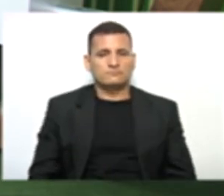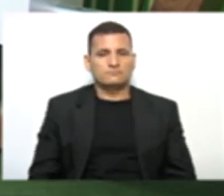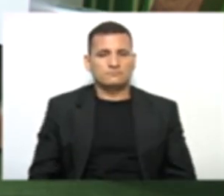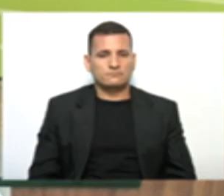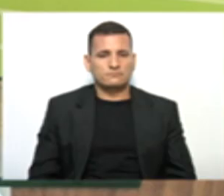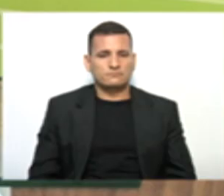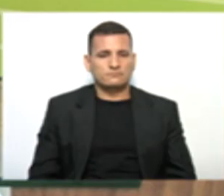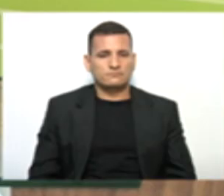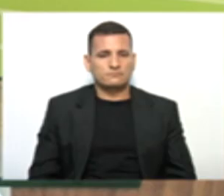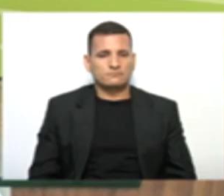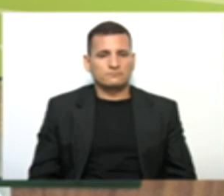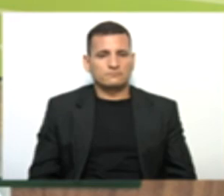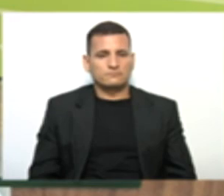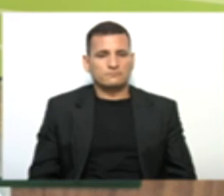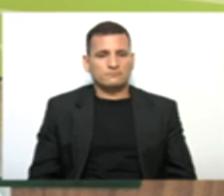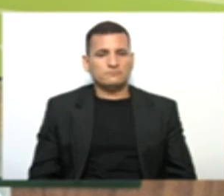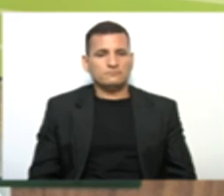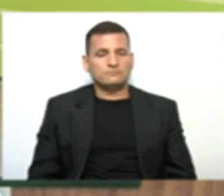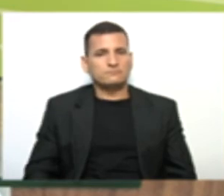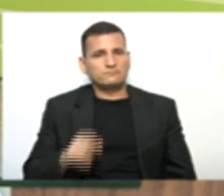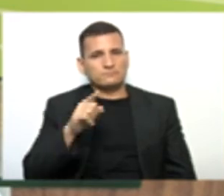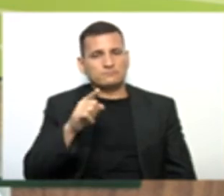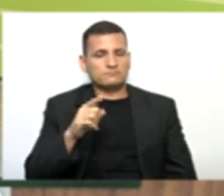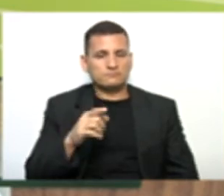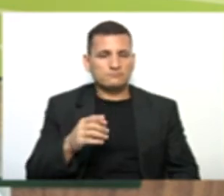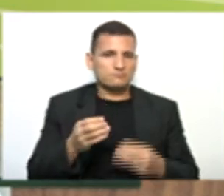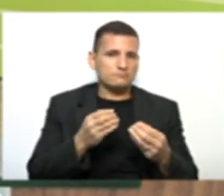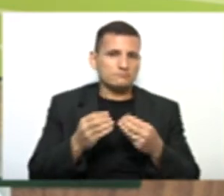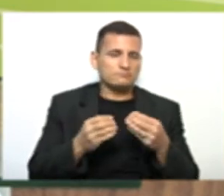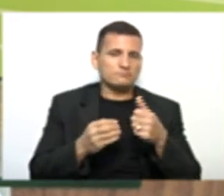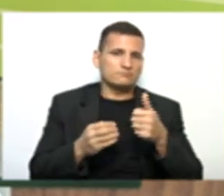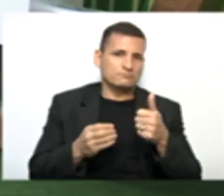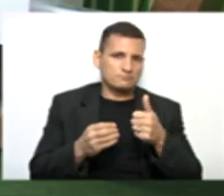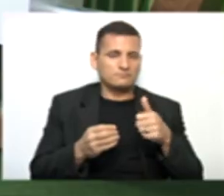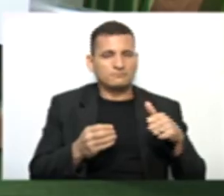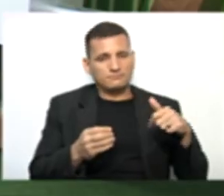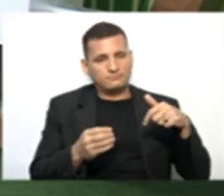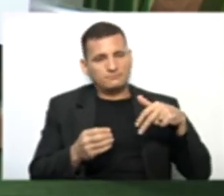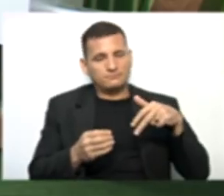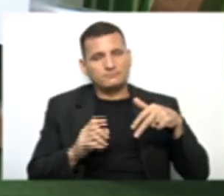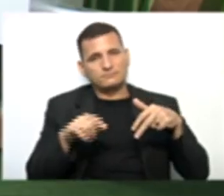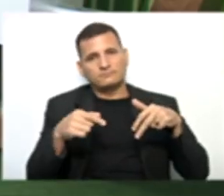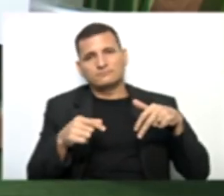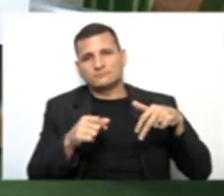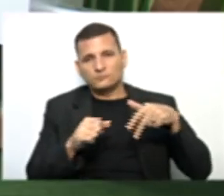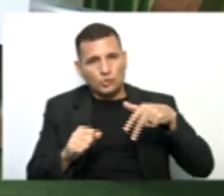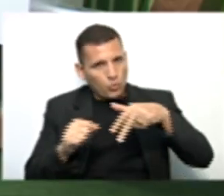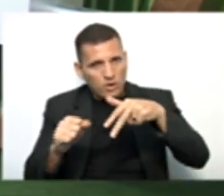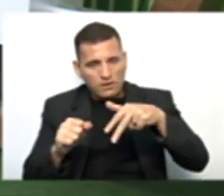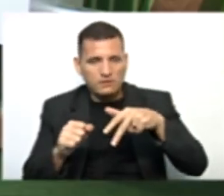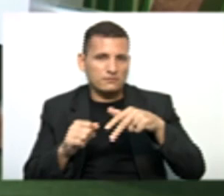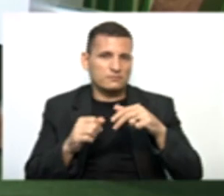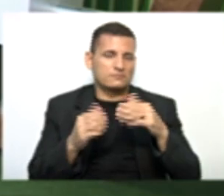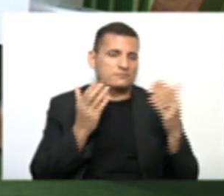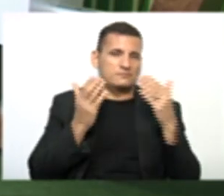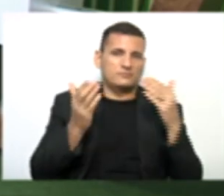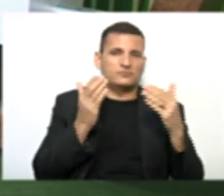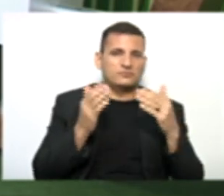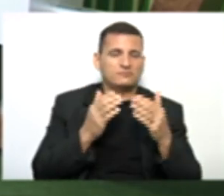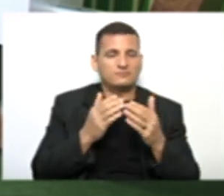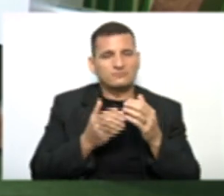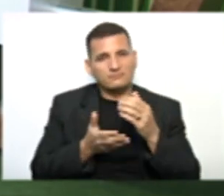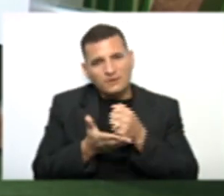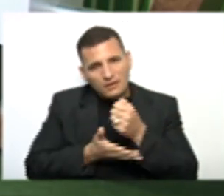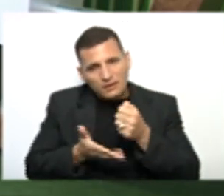Você não consegue correr sem primeiro aprender a andar, exatamente. Né? Então não dá para dar um salto maior que a perna. Fiz um joguinho básico,